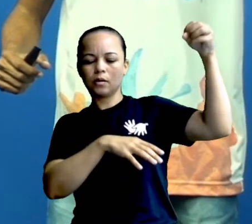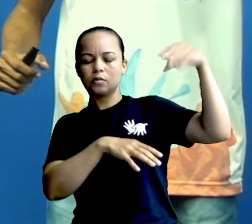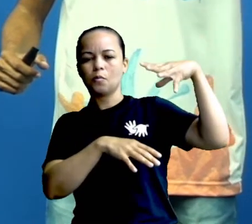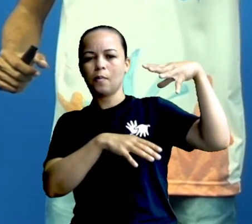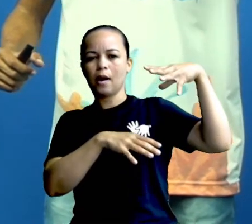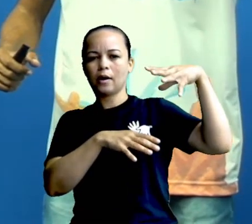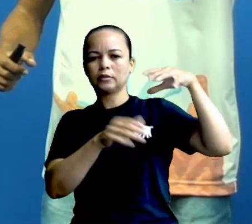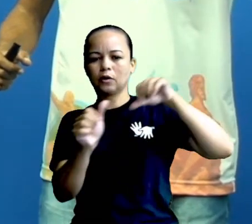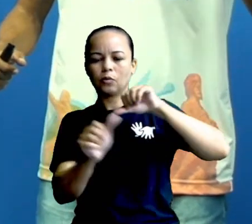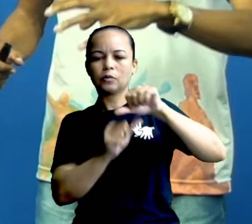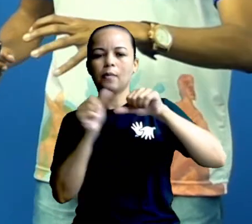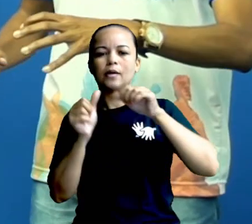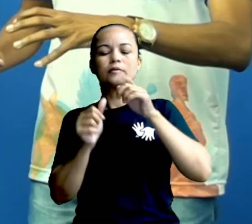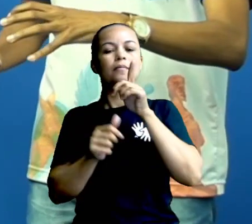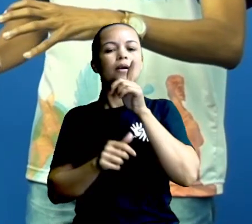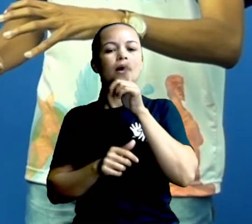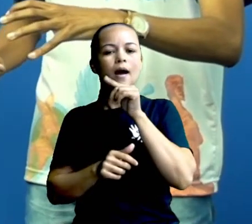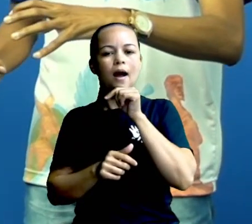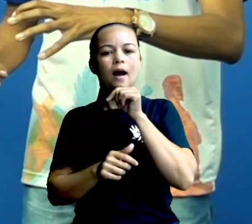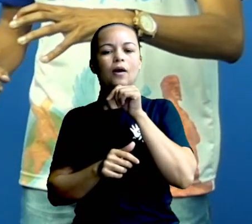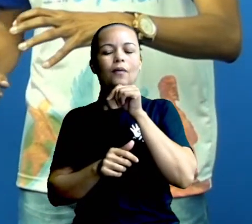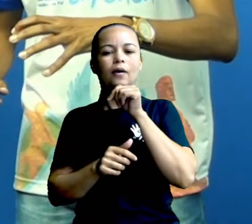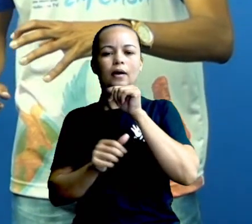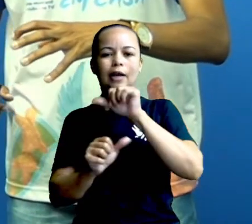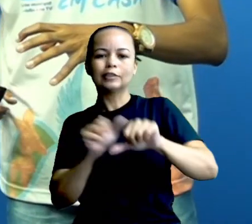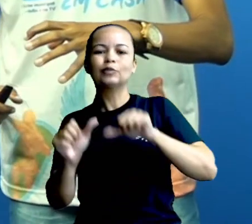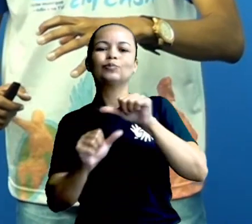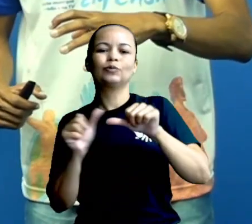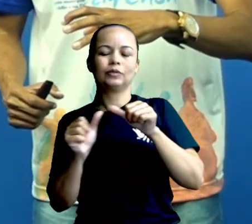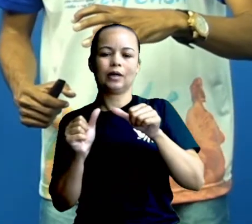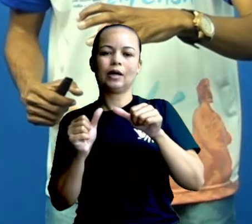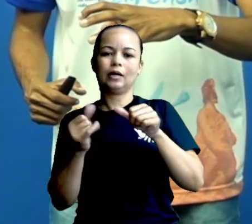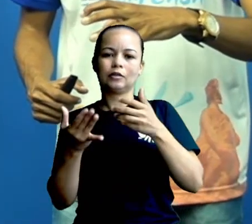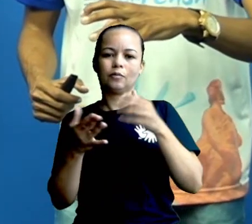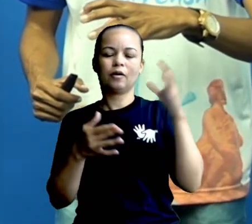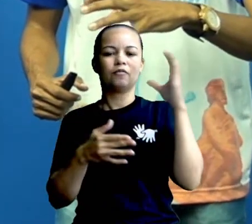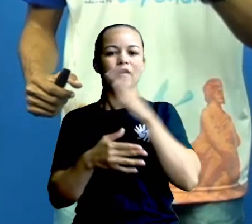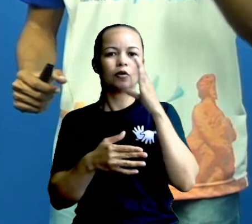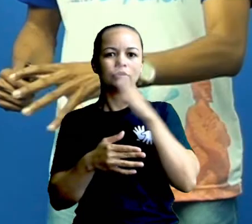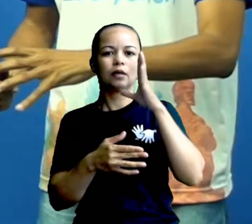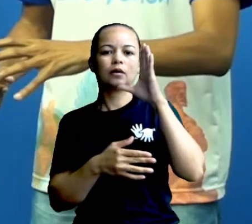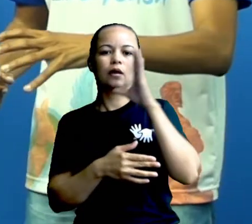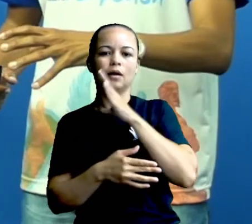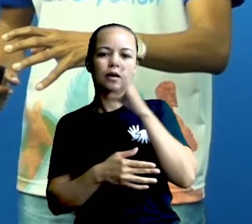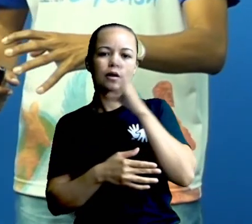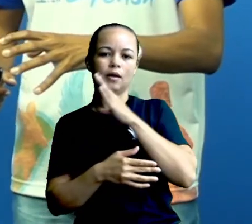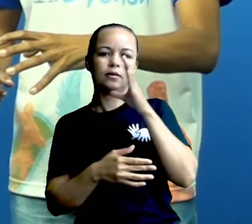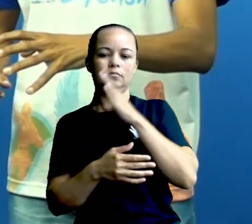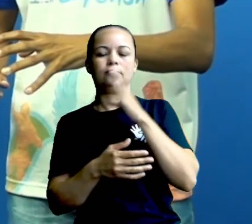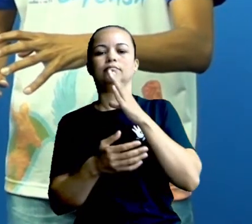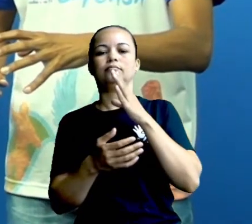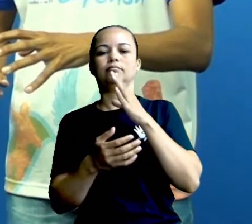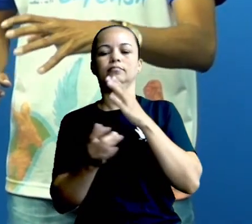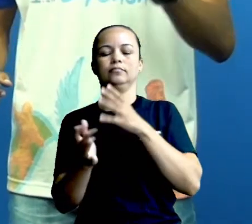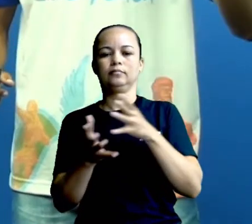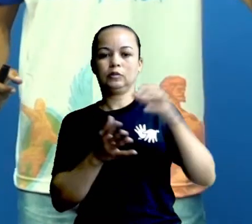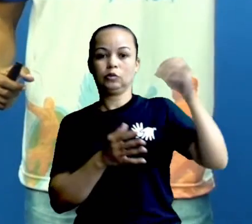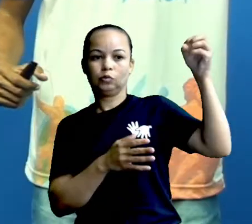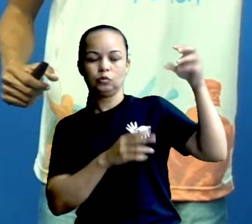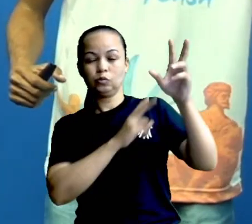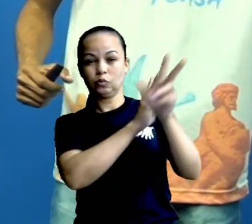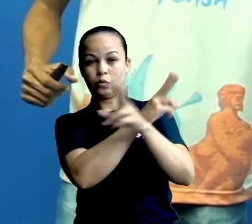quando passa para água, ela vai sofrer, tá bom? Ela sofre, a velocidade vai diminuir na